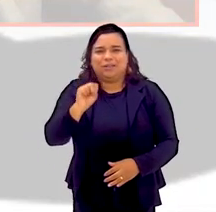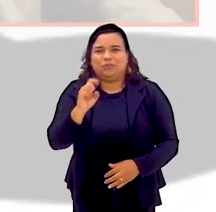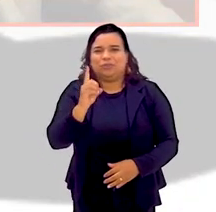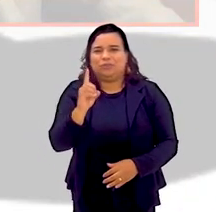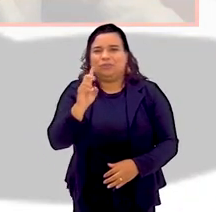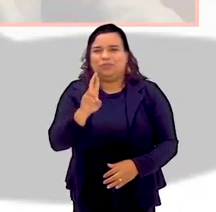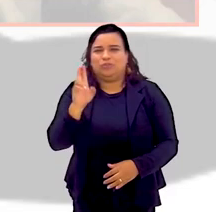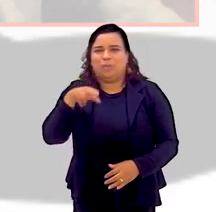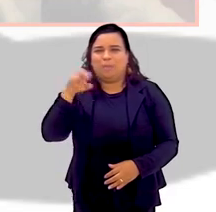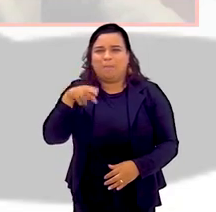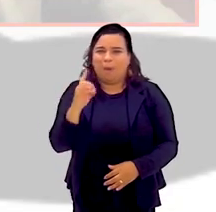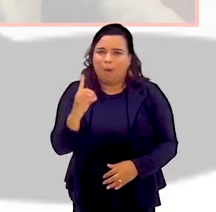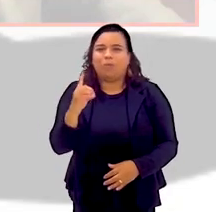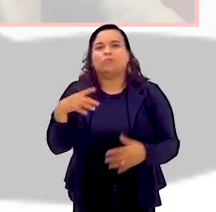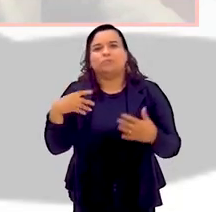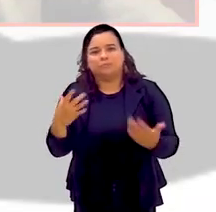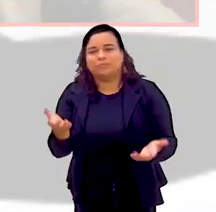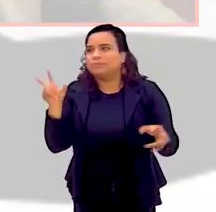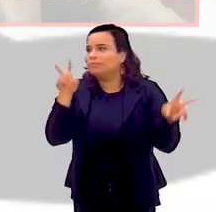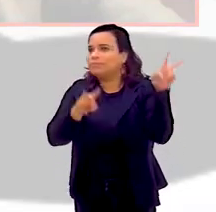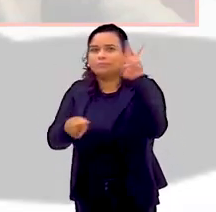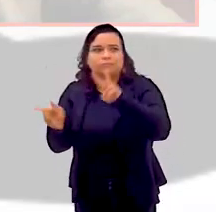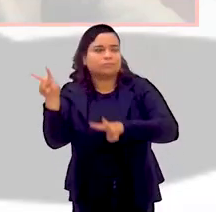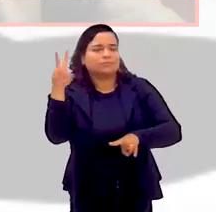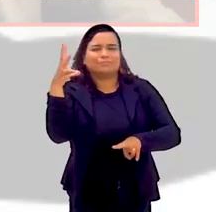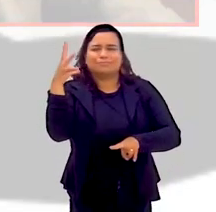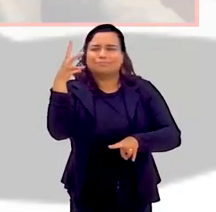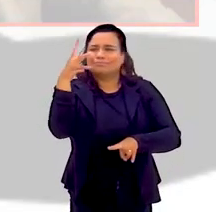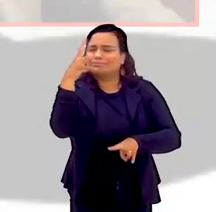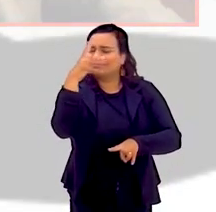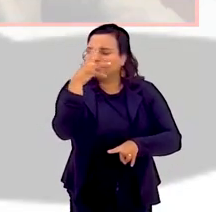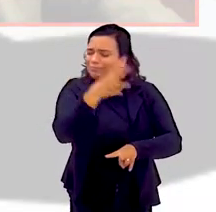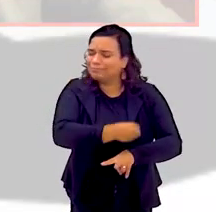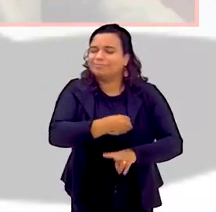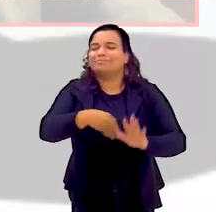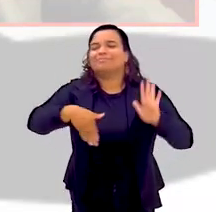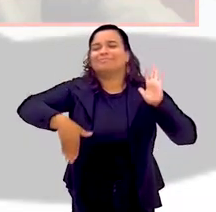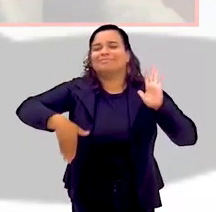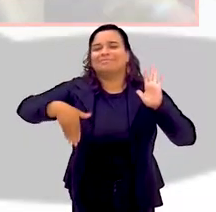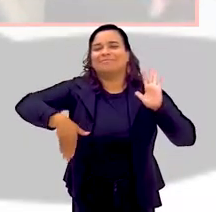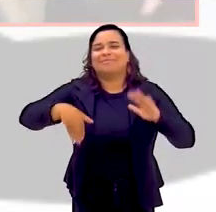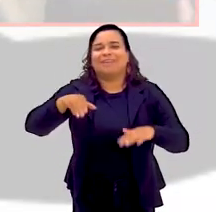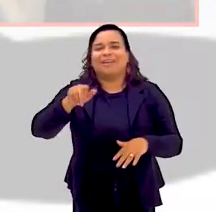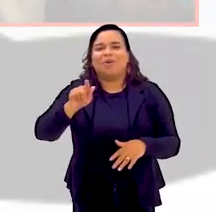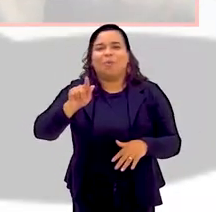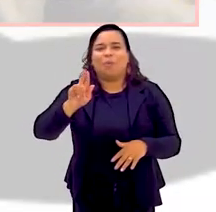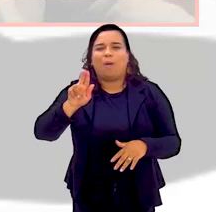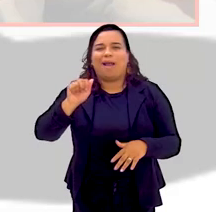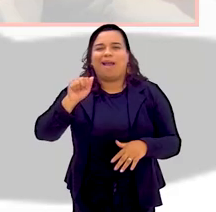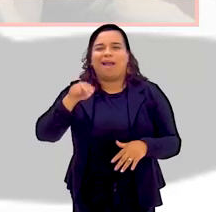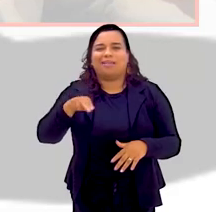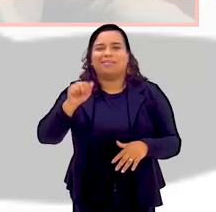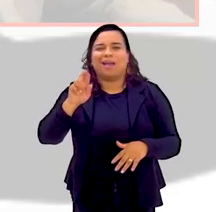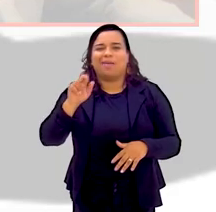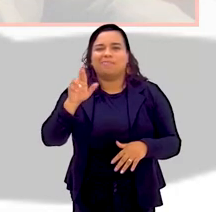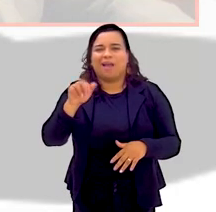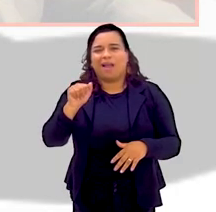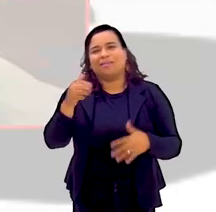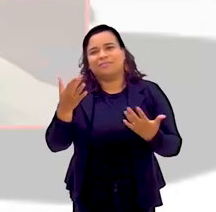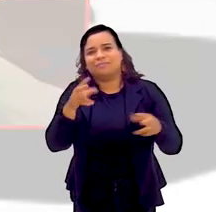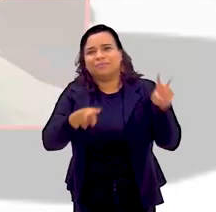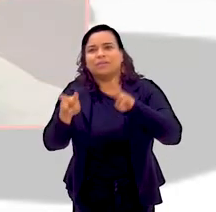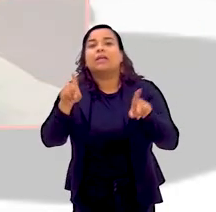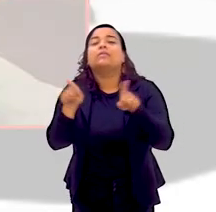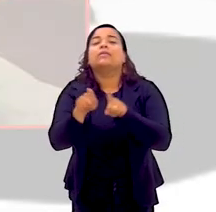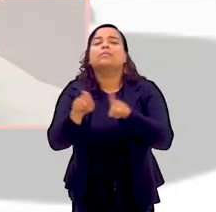local assim, fantástico. Uma vista panorâmica da nossa Baía de Guanabara, o que também se conjuga agora com a nova